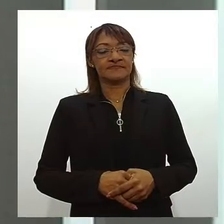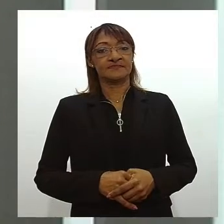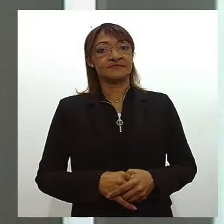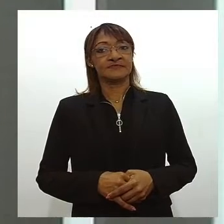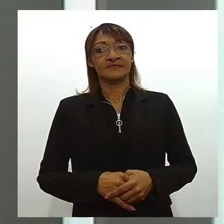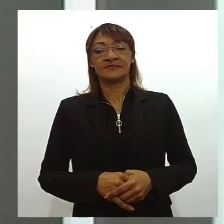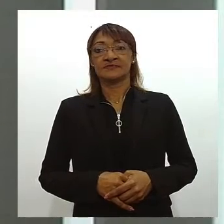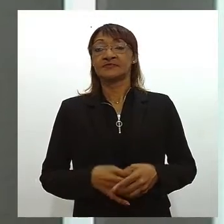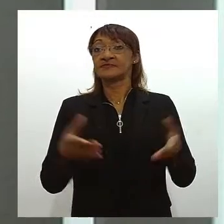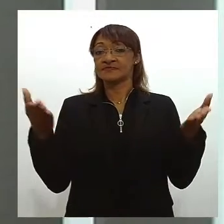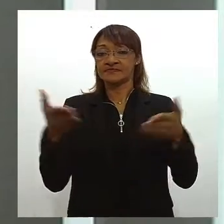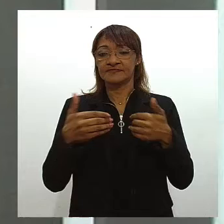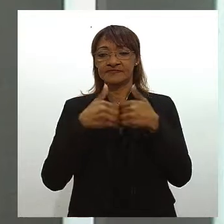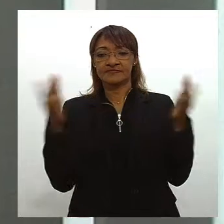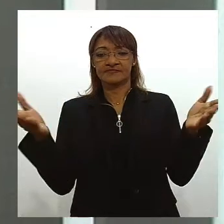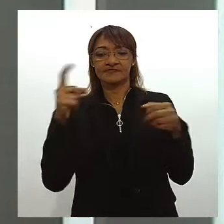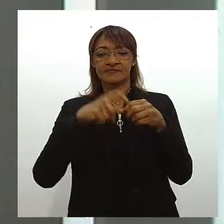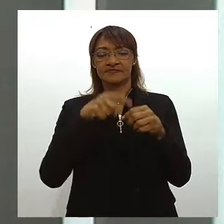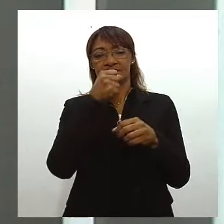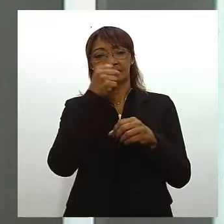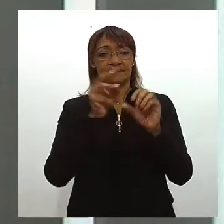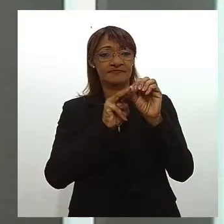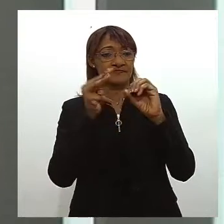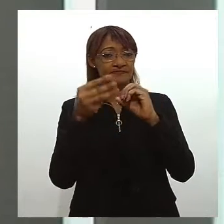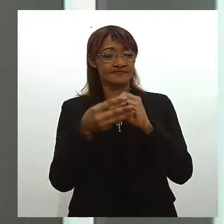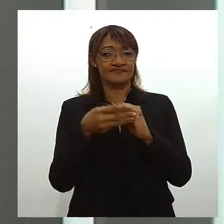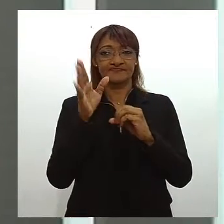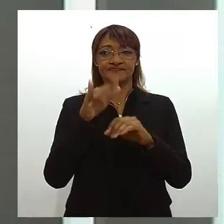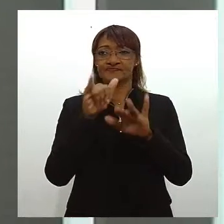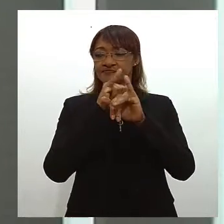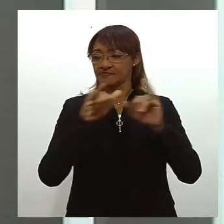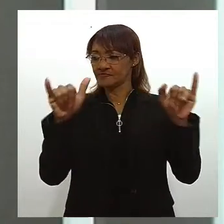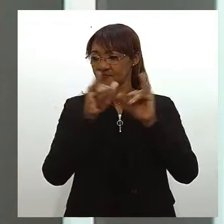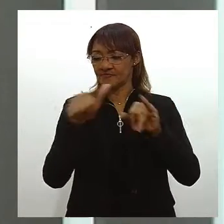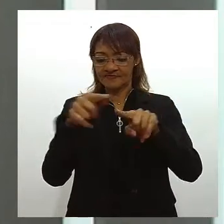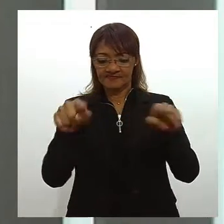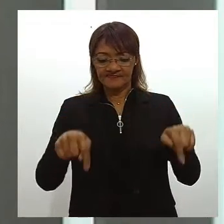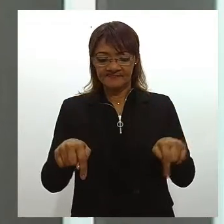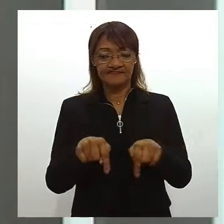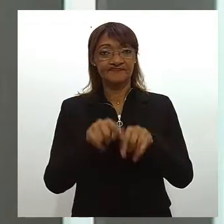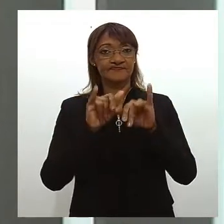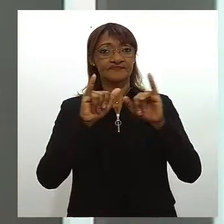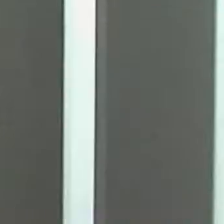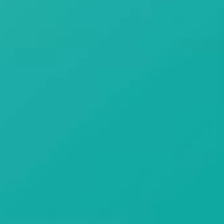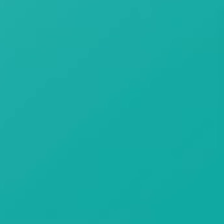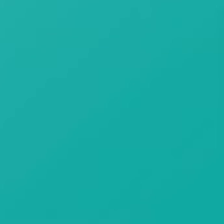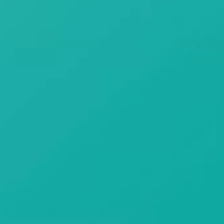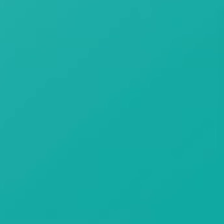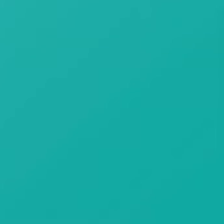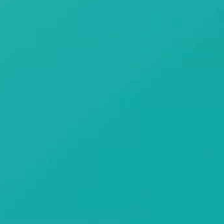E já vamos começar o Jornal da Lese, segunda edição, com as informações da Agência de Notícias Lese.